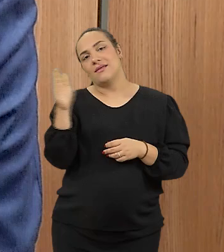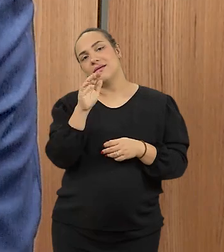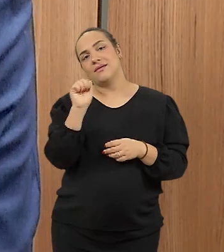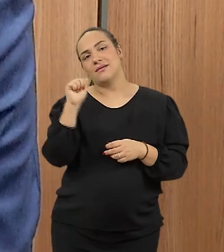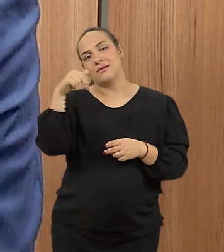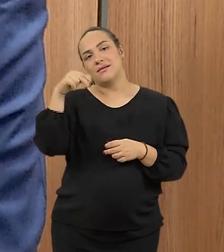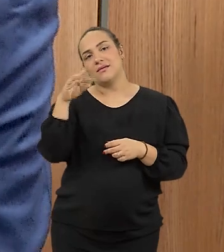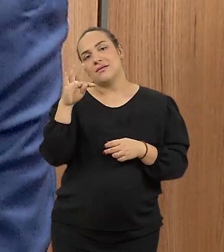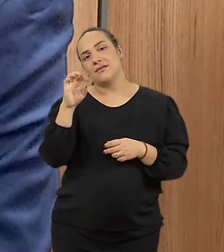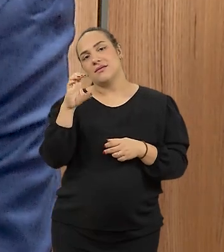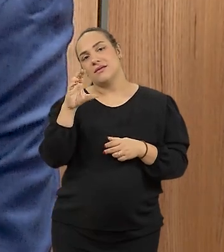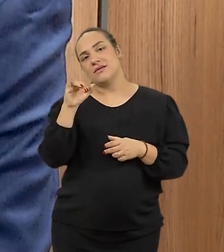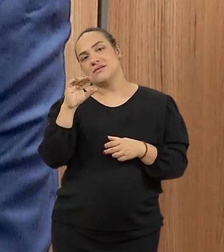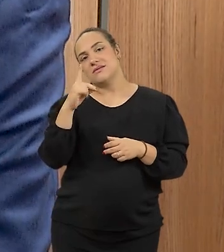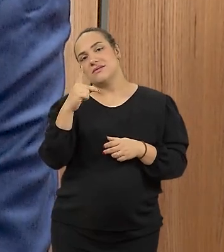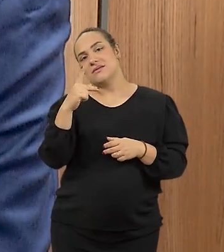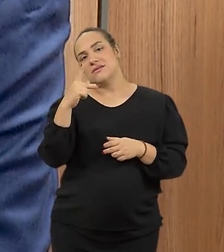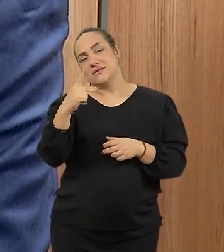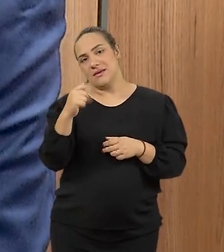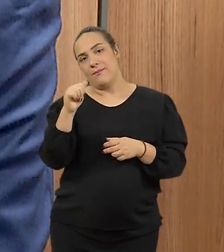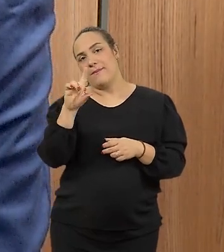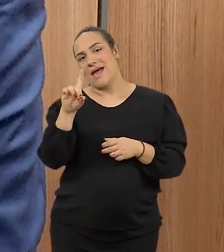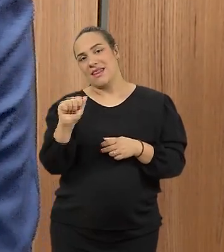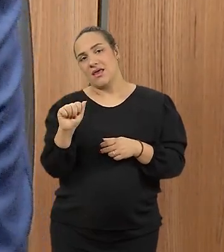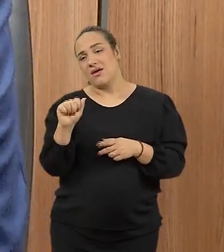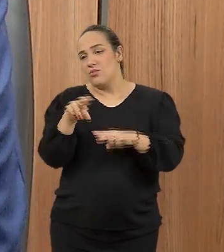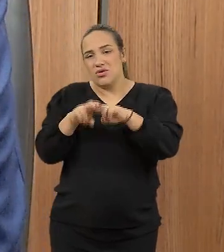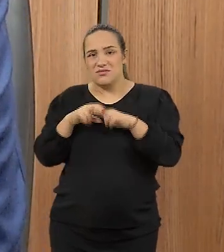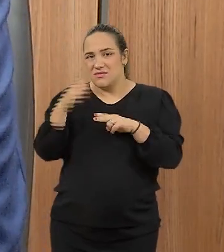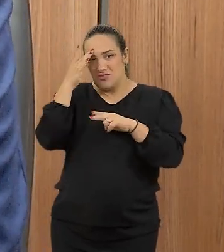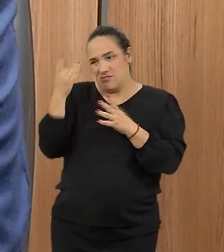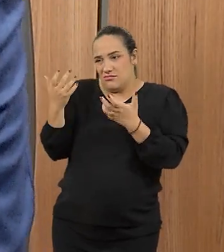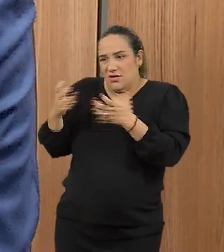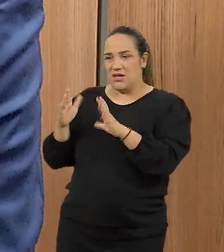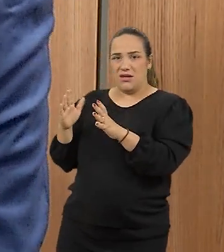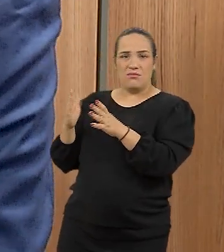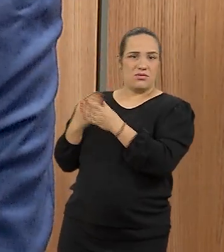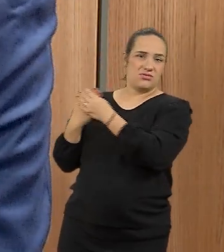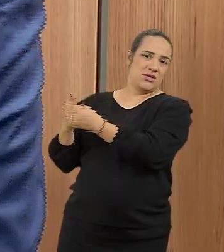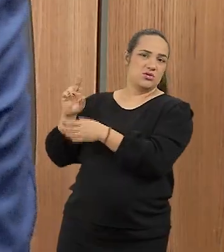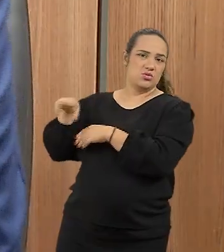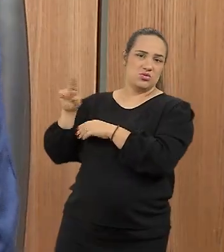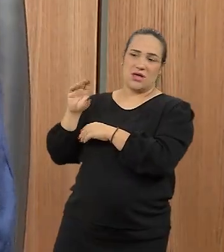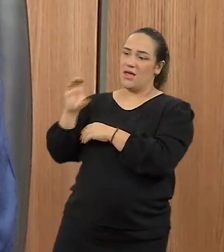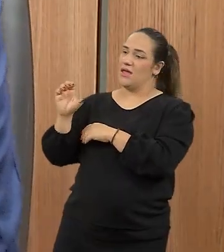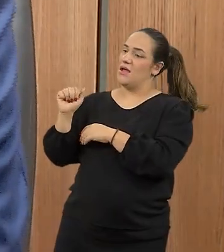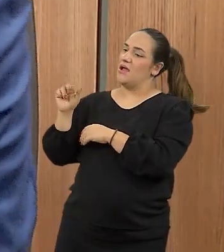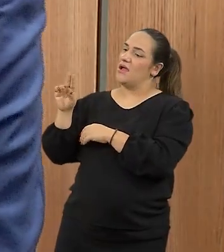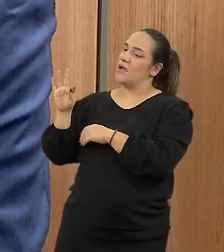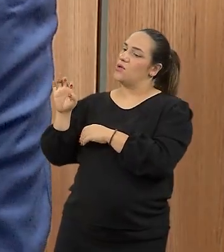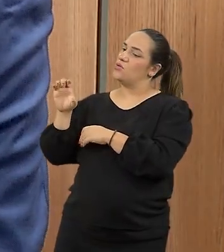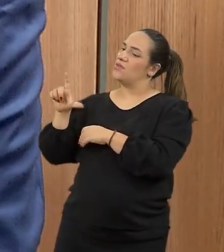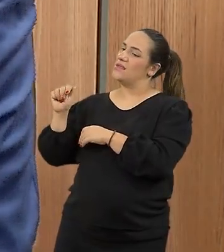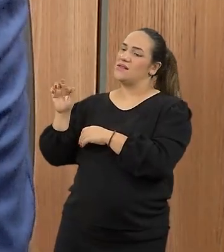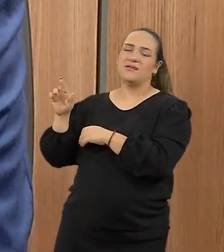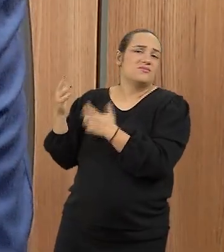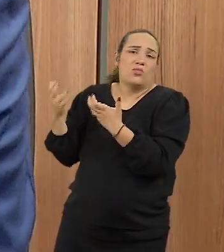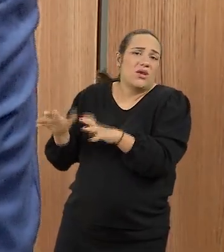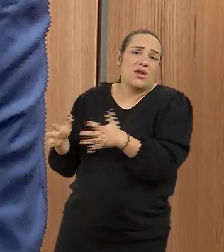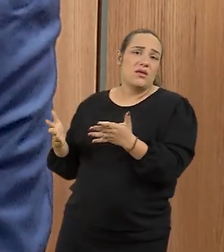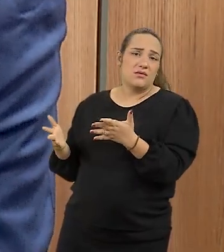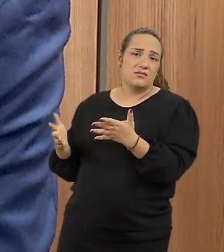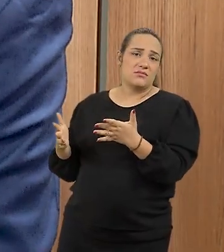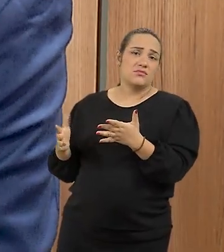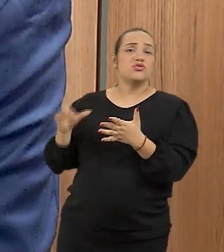antecipada geral, e isso fez com que as pessoas, ao invés de proporem medidas cautelares, como